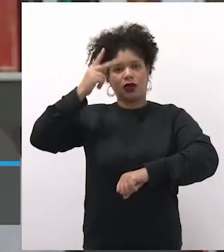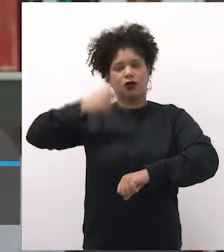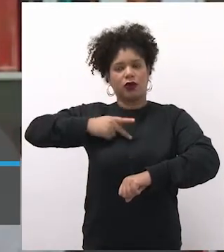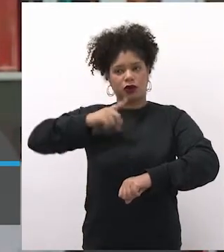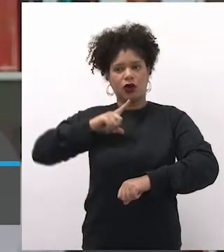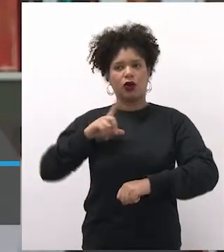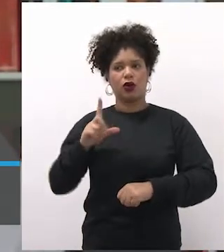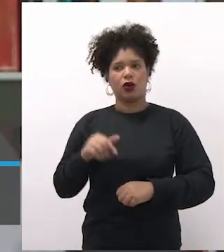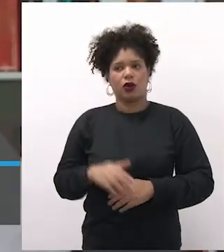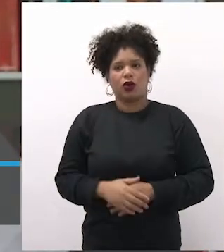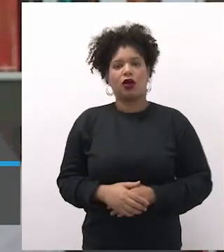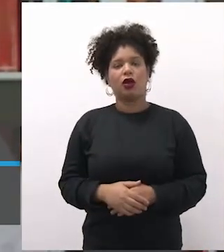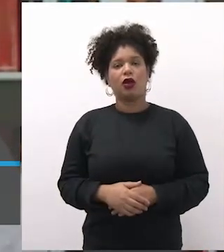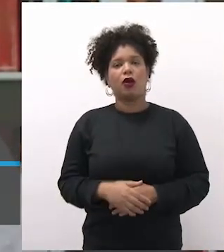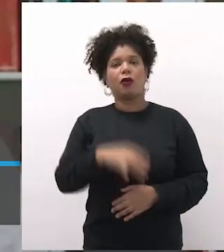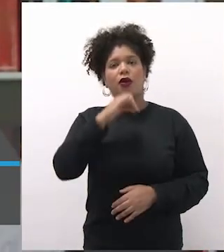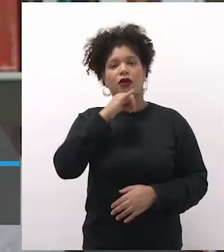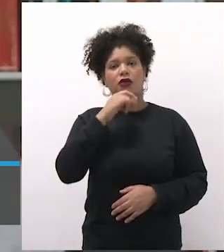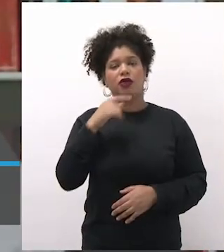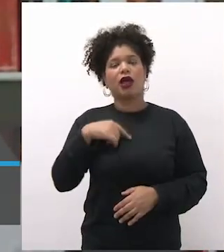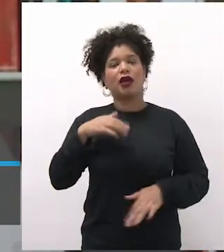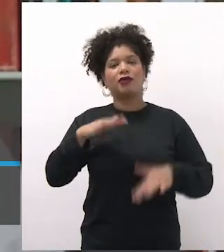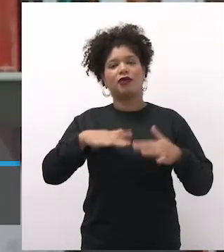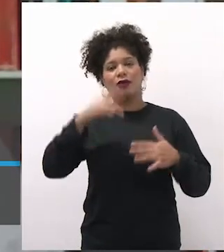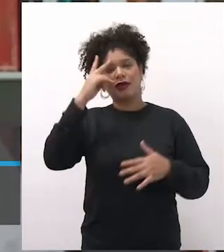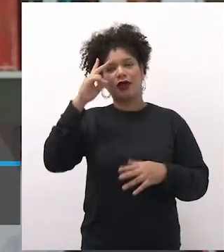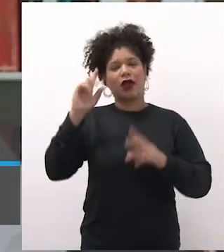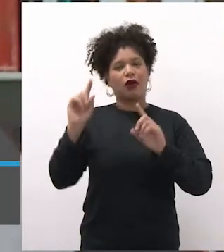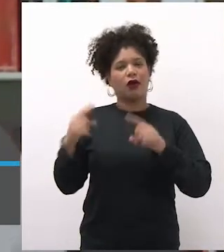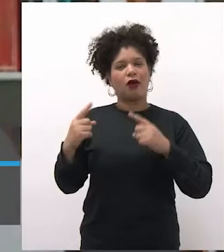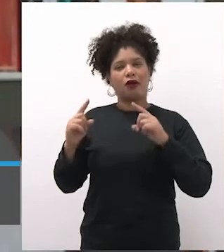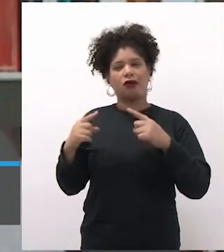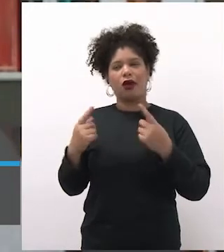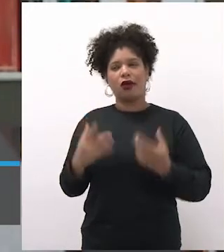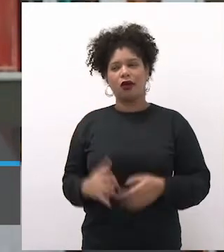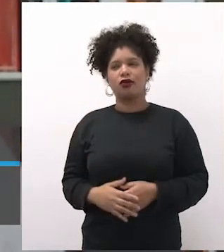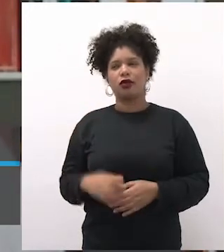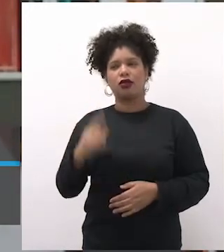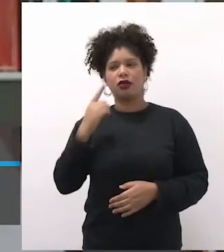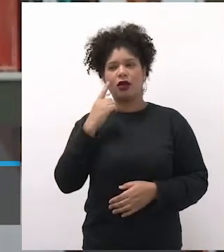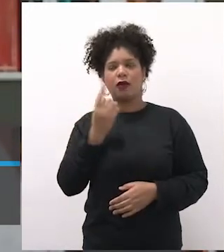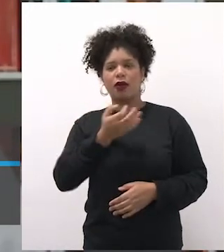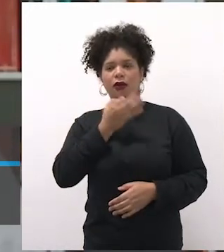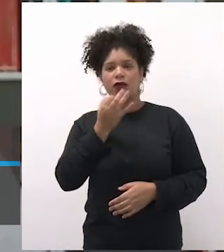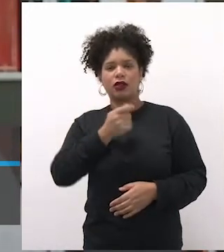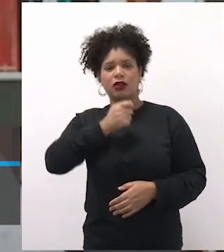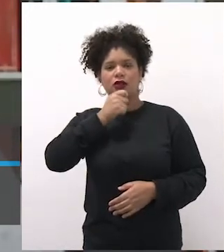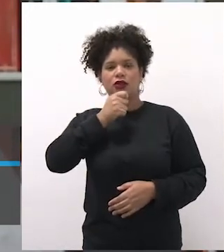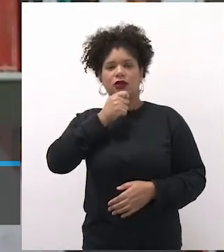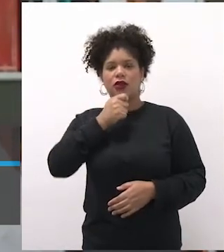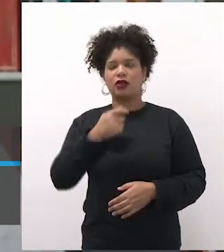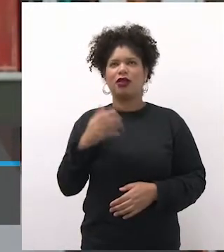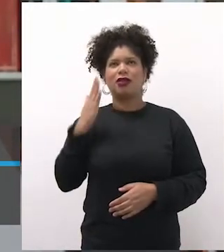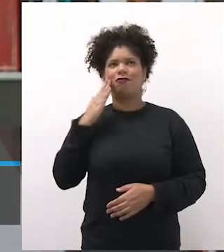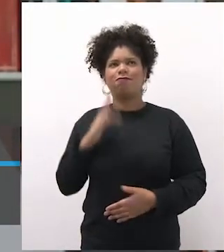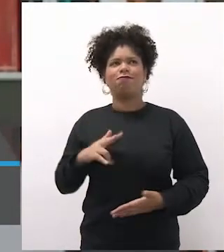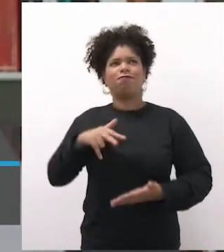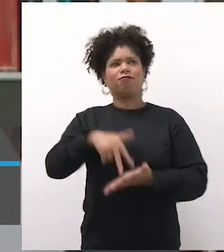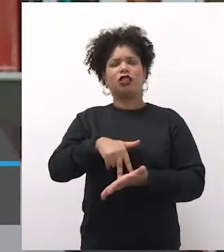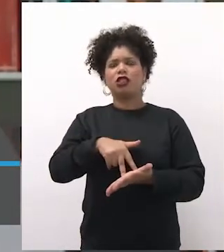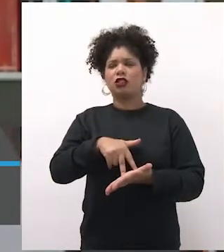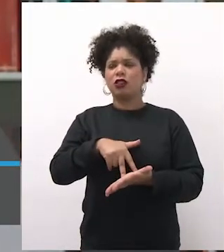Edivane? Recentemente, eu ficava assim, me cobrando porque que eu não me posicionava tanto, porque que eu